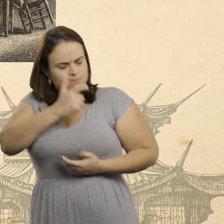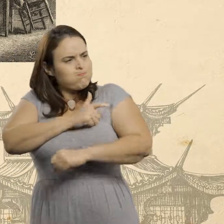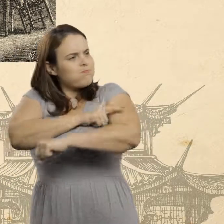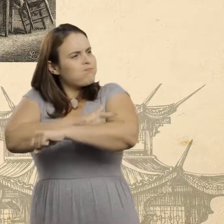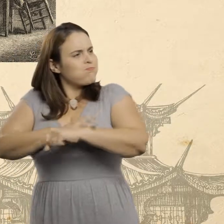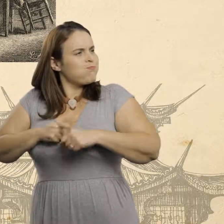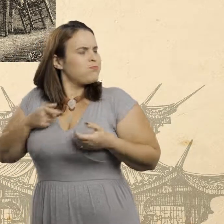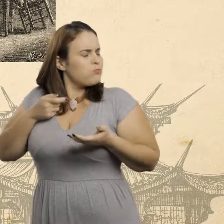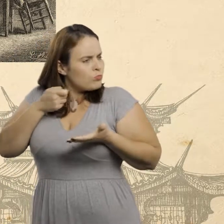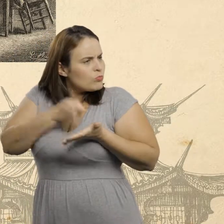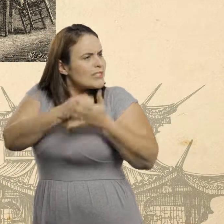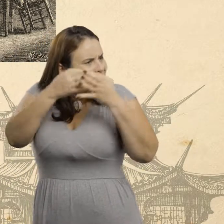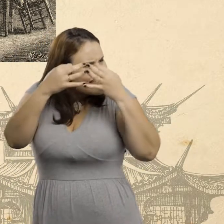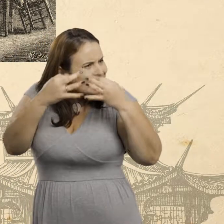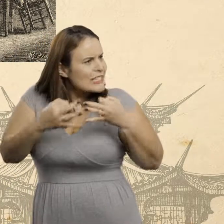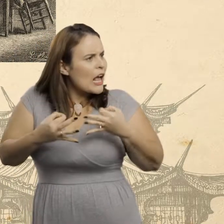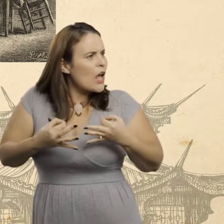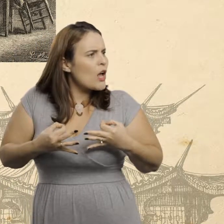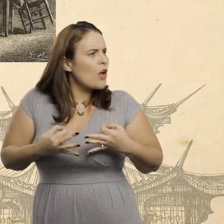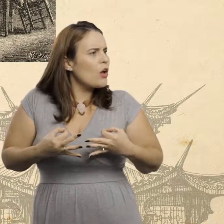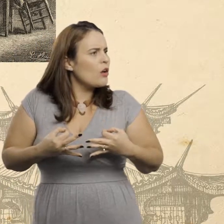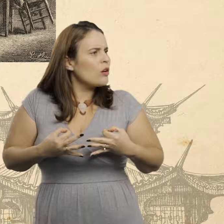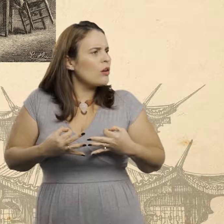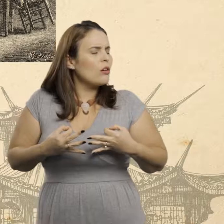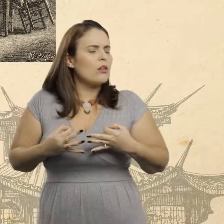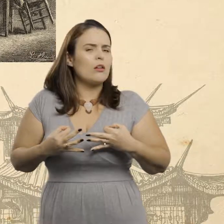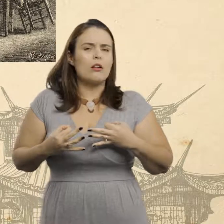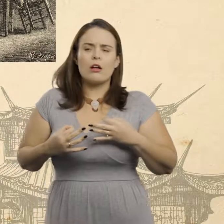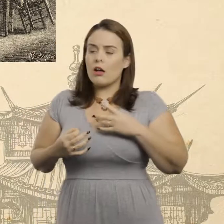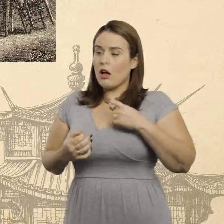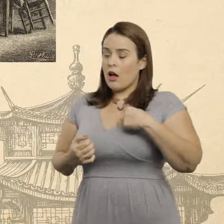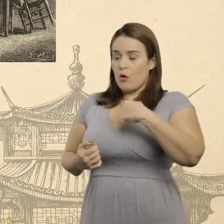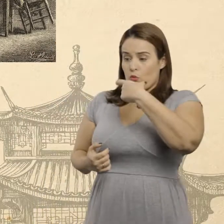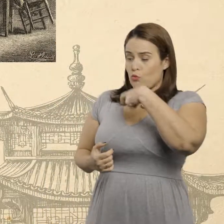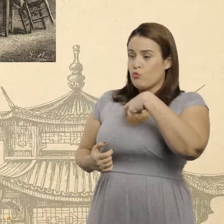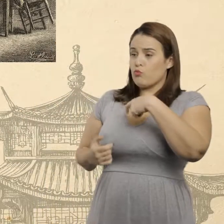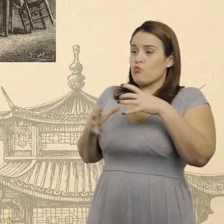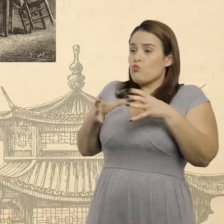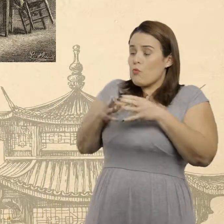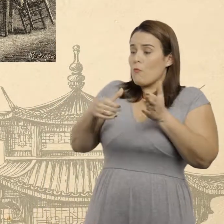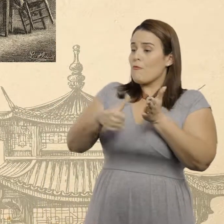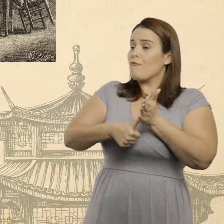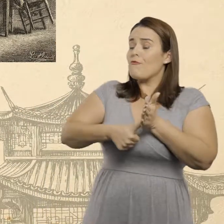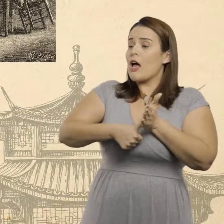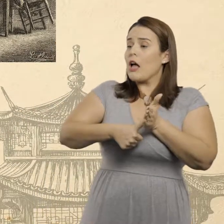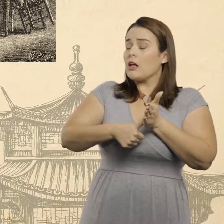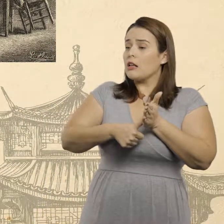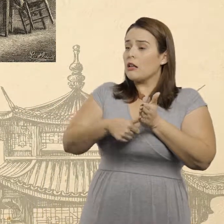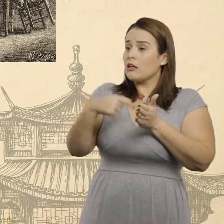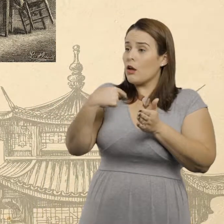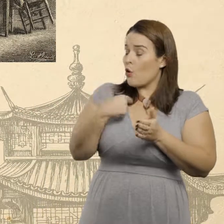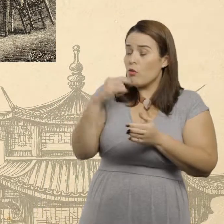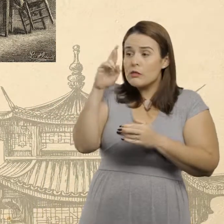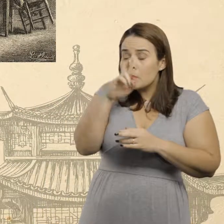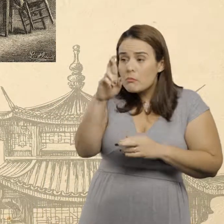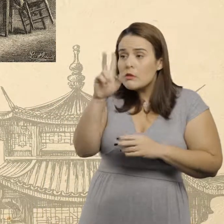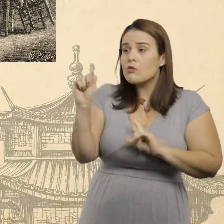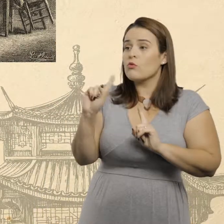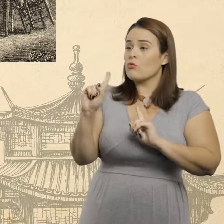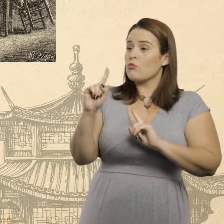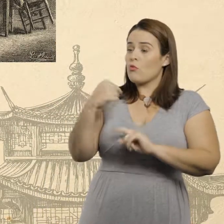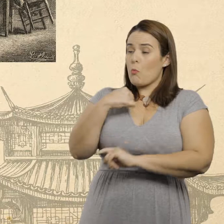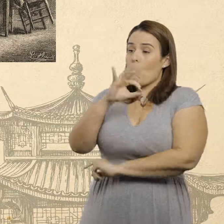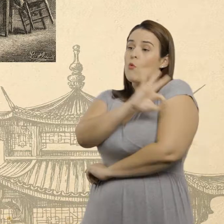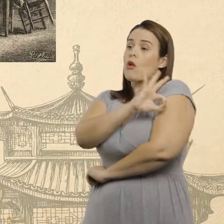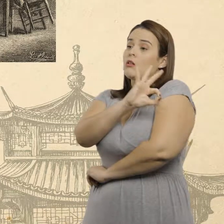era um homem honesto. O detetive Fix falou para Passepartout que não era um espião do clube. Fix contou que era detetive da